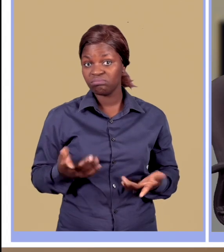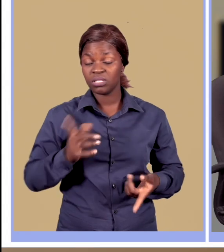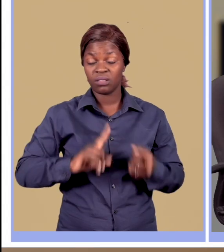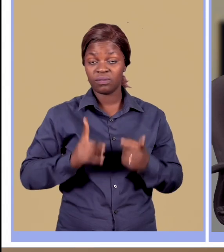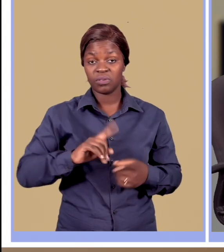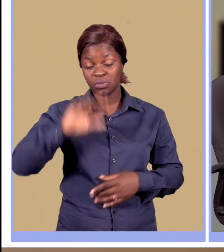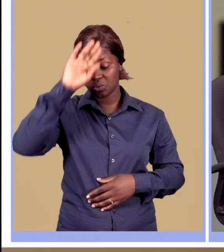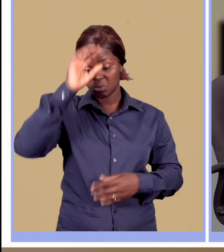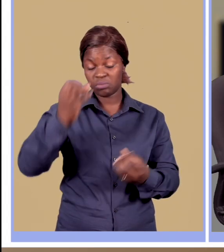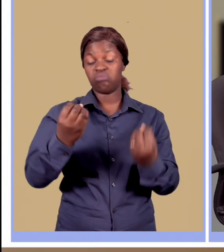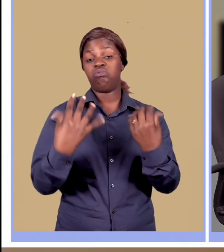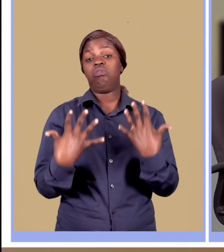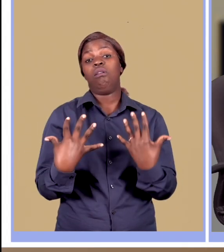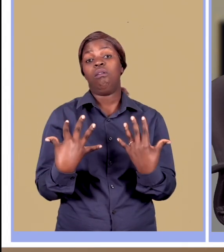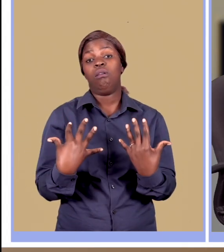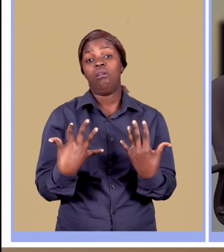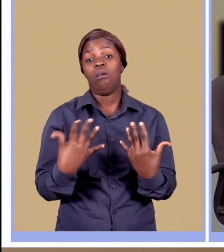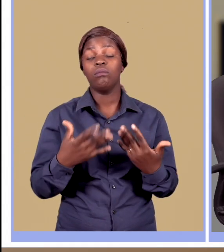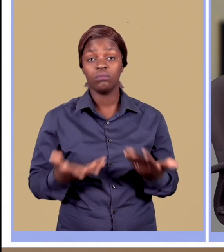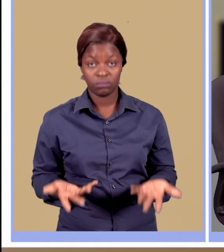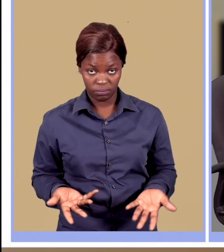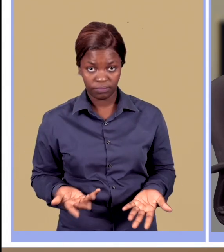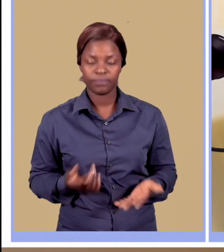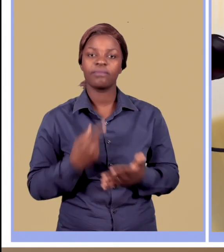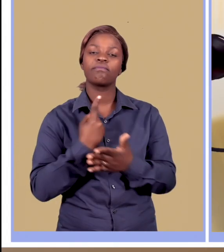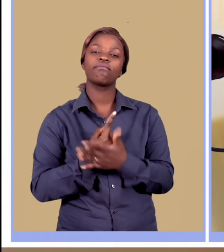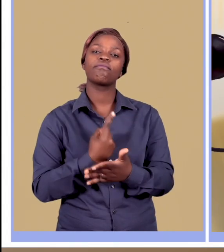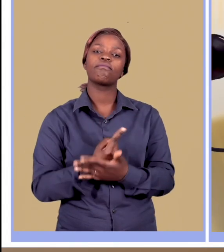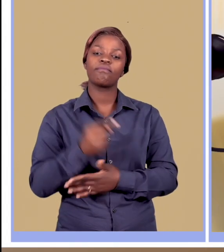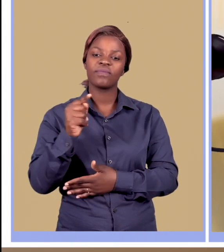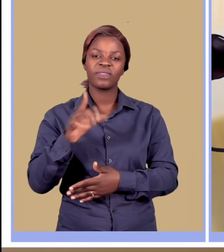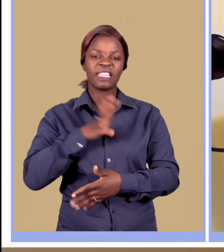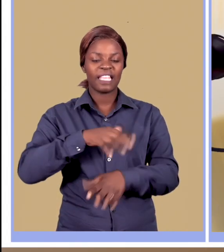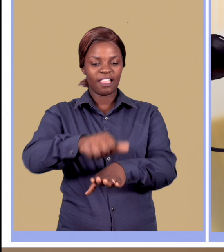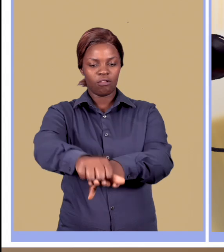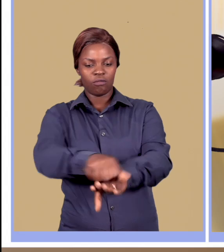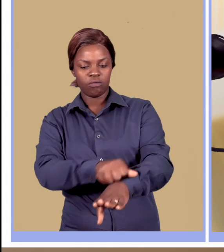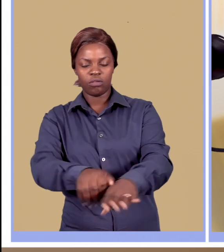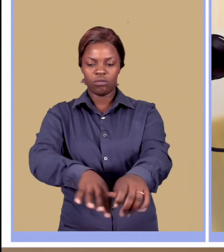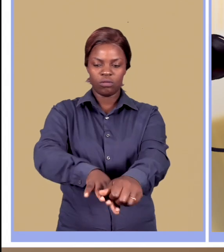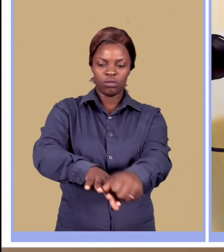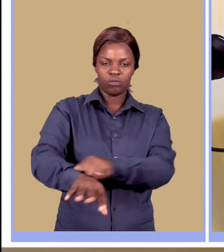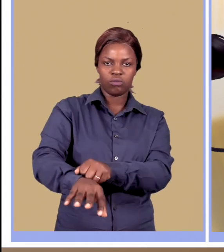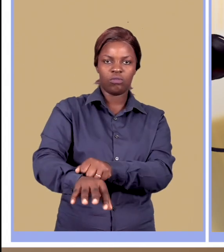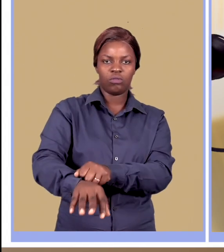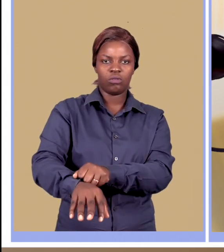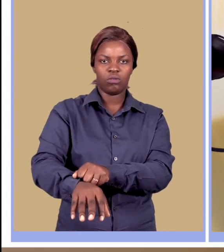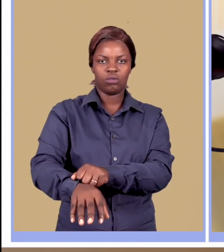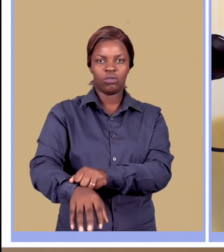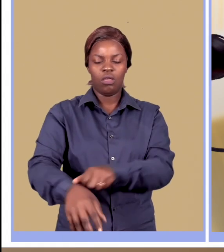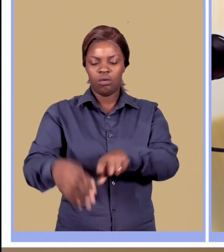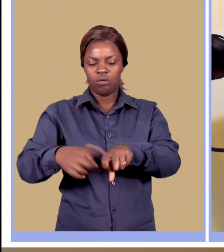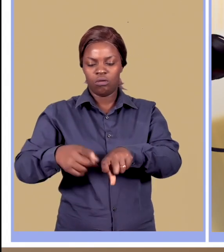esteja sujeito a apanhar alguma contaminação. E para isso, achamos que é importante que ele tenha luvas e